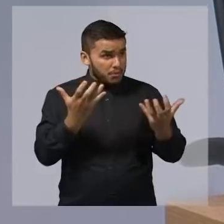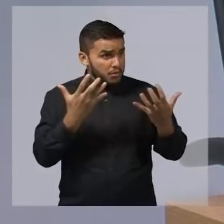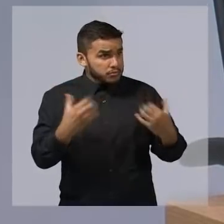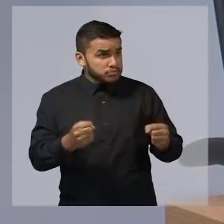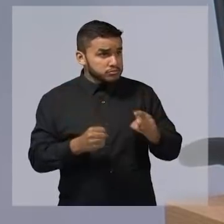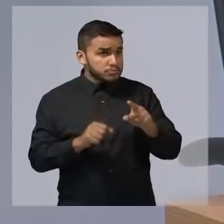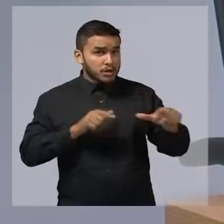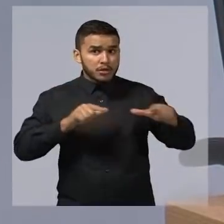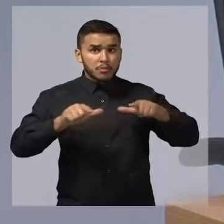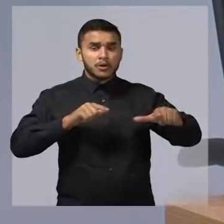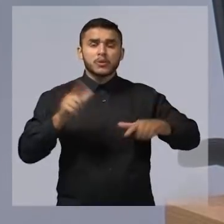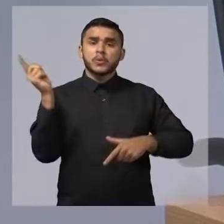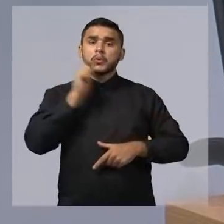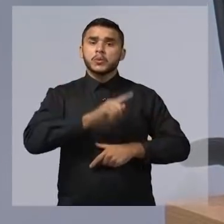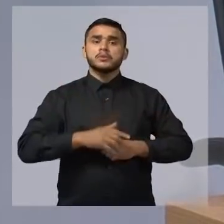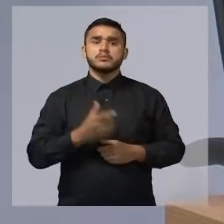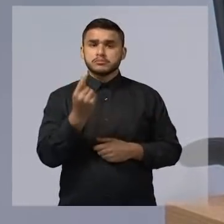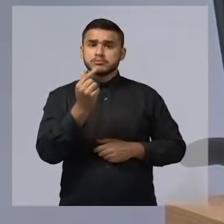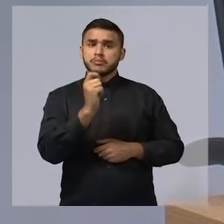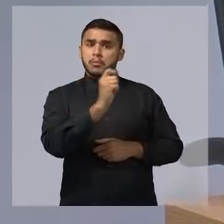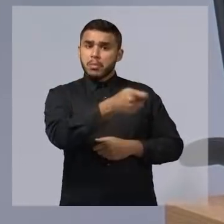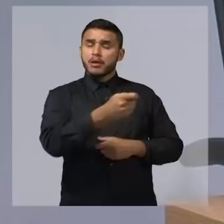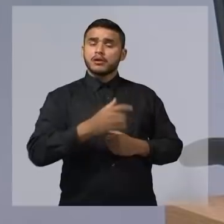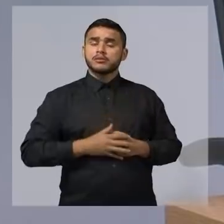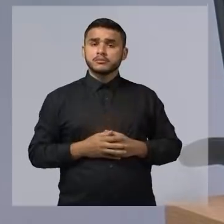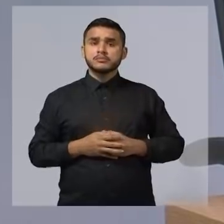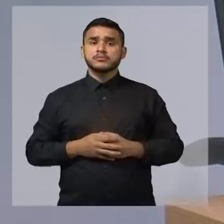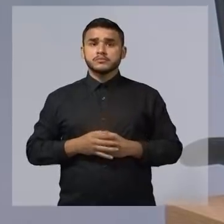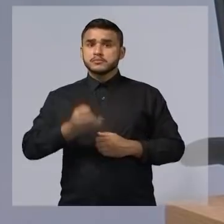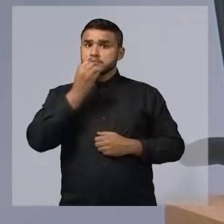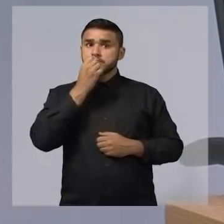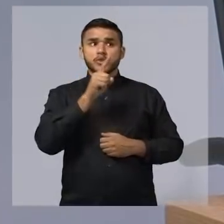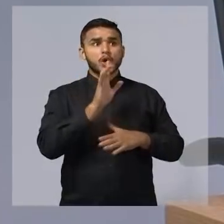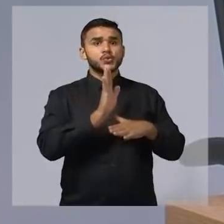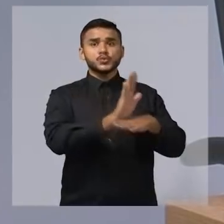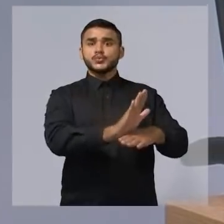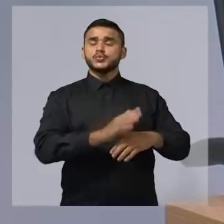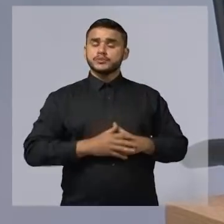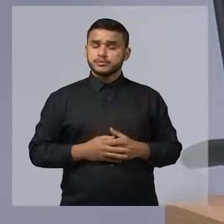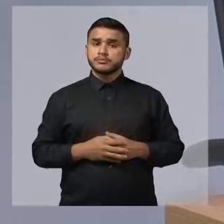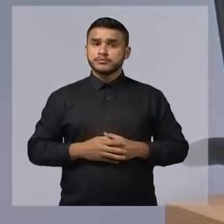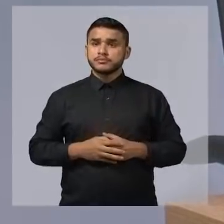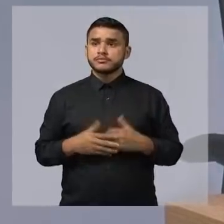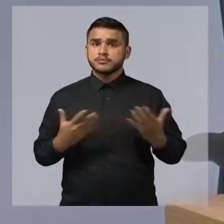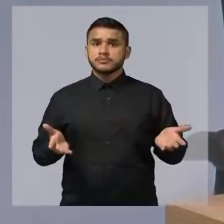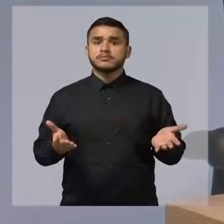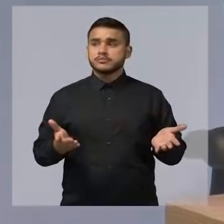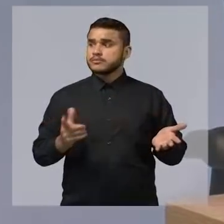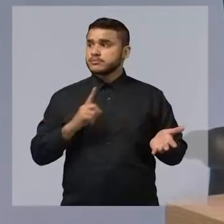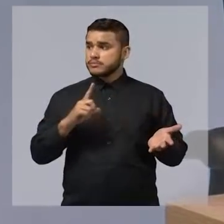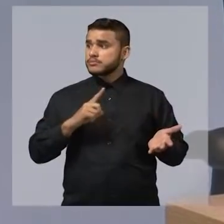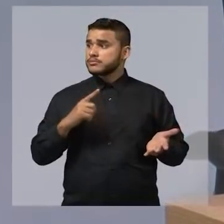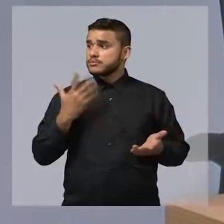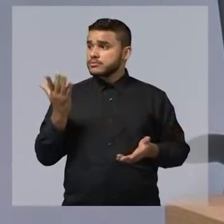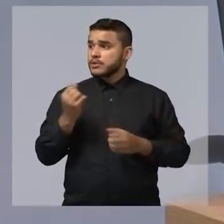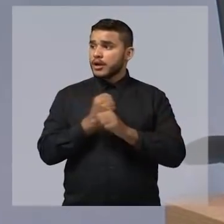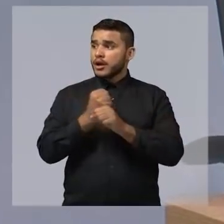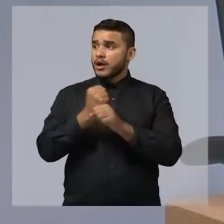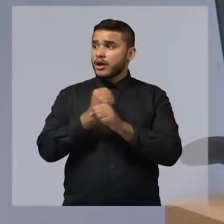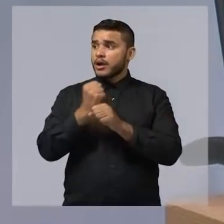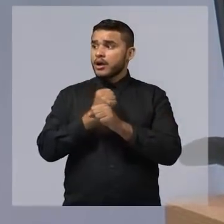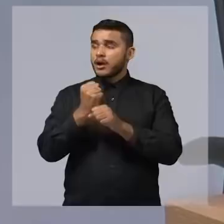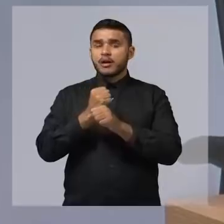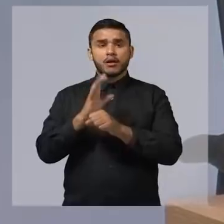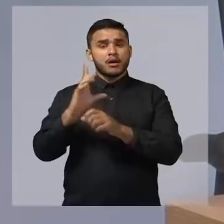está recebendo seu dinheiro lá, né? Que ajuda muito. Então, a gente vem trabalhando nisso. Tem remissão de pena. E essa já é outra passo. O egresso ele